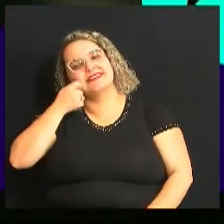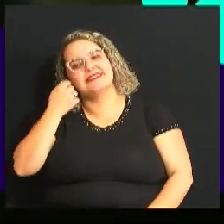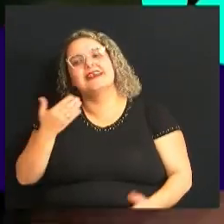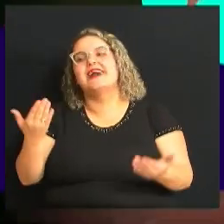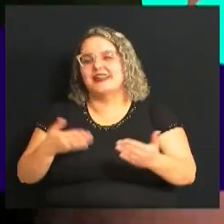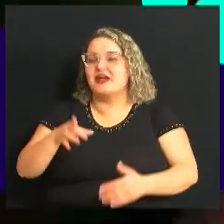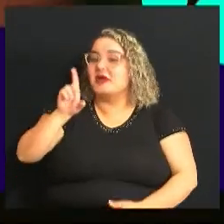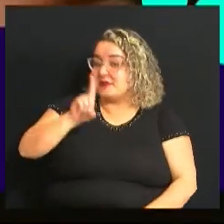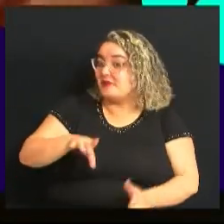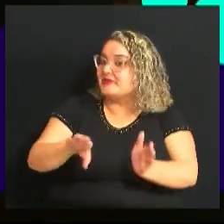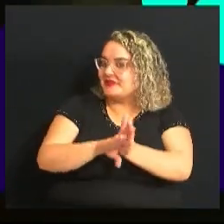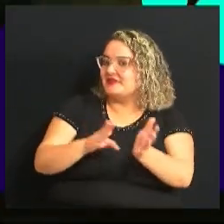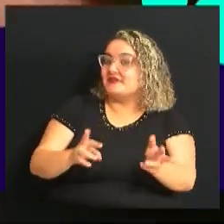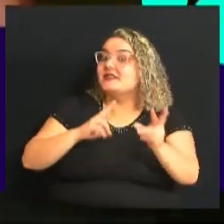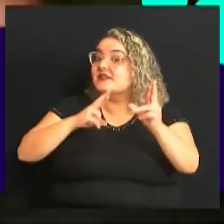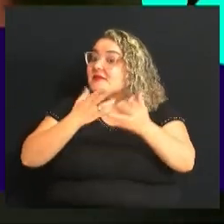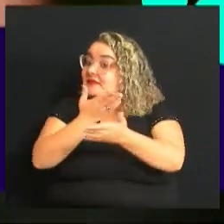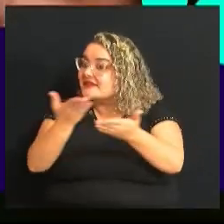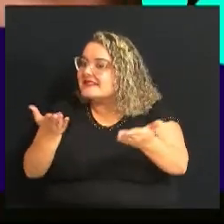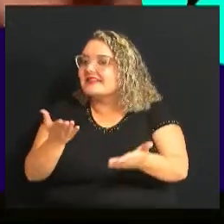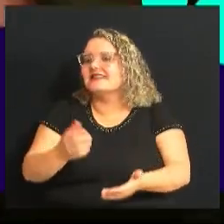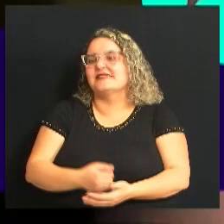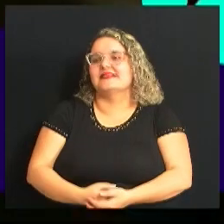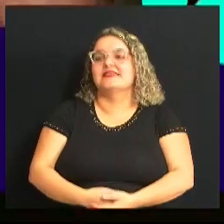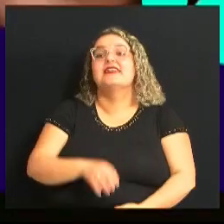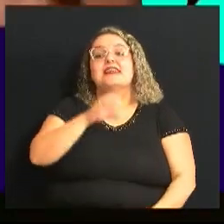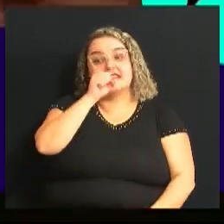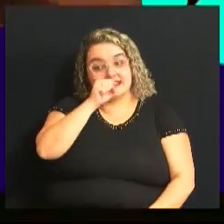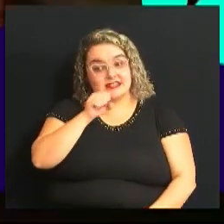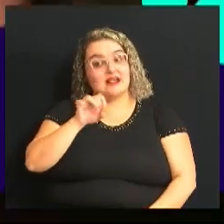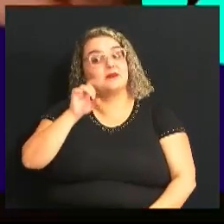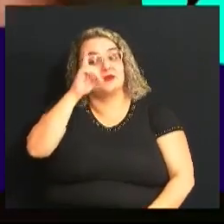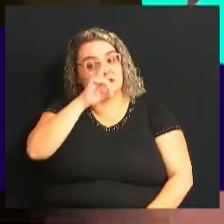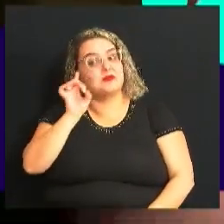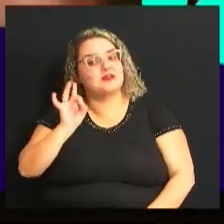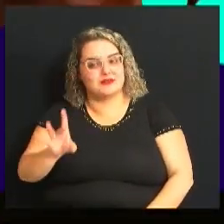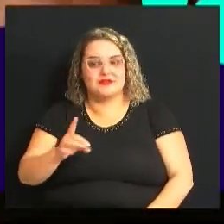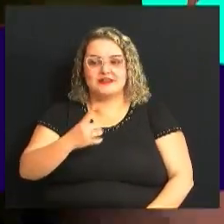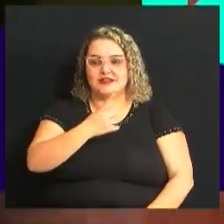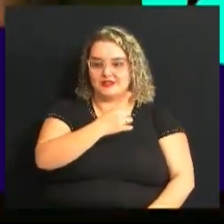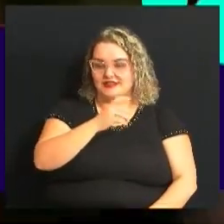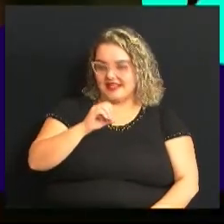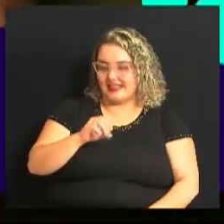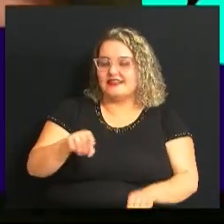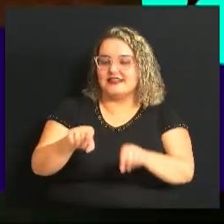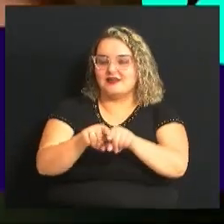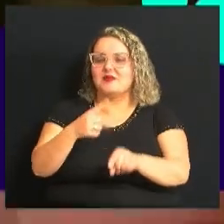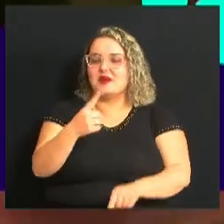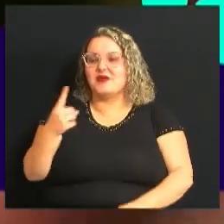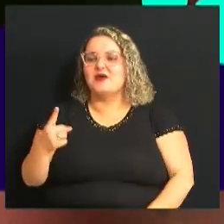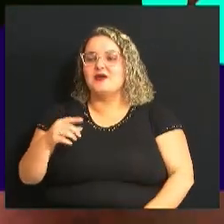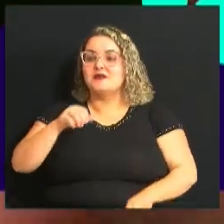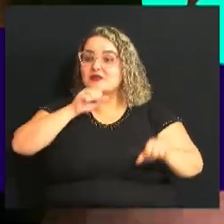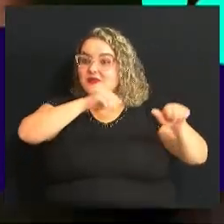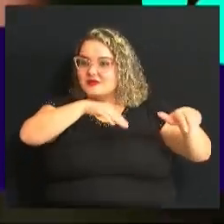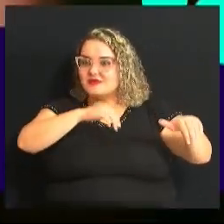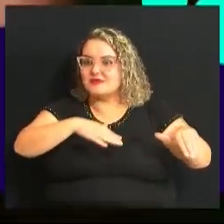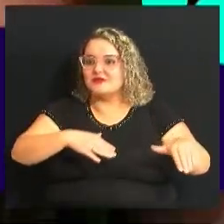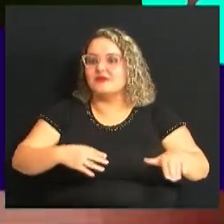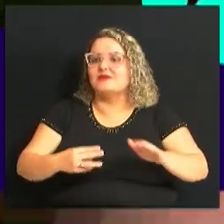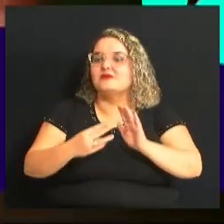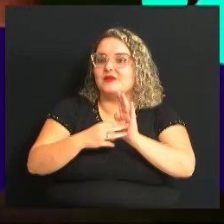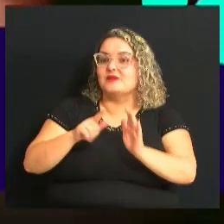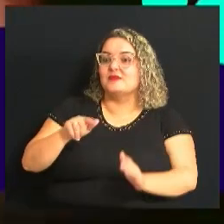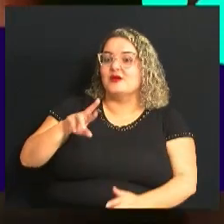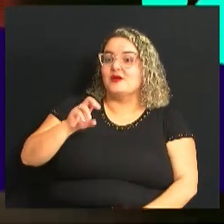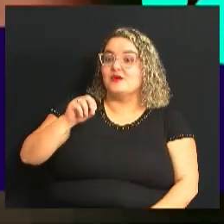diretor. Espero vocês lá, apenas sábado e domingo, dias 10 e 11 de setembro. O Método Gronholm,